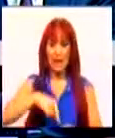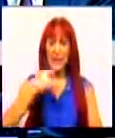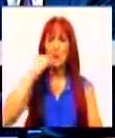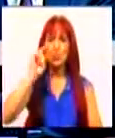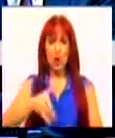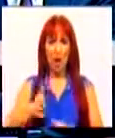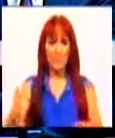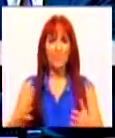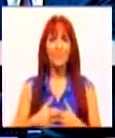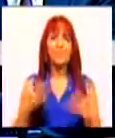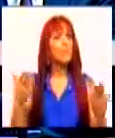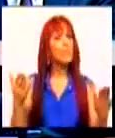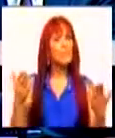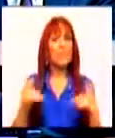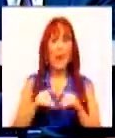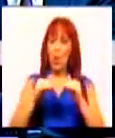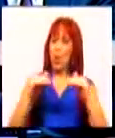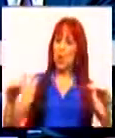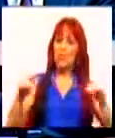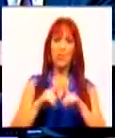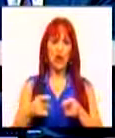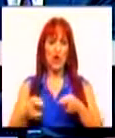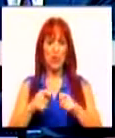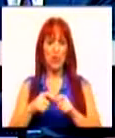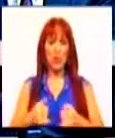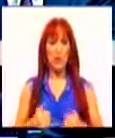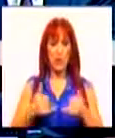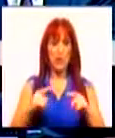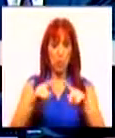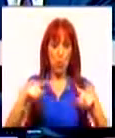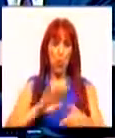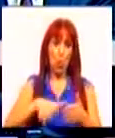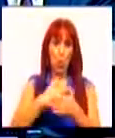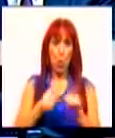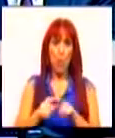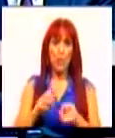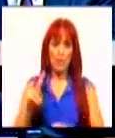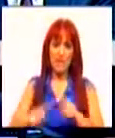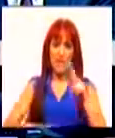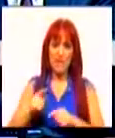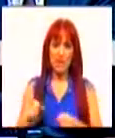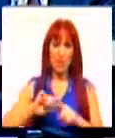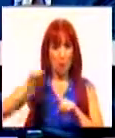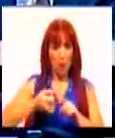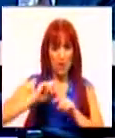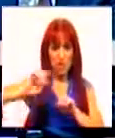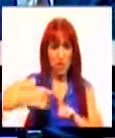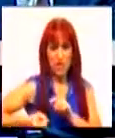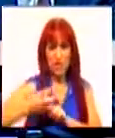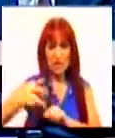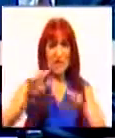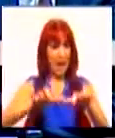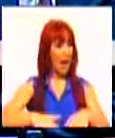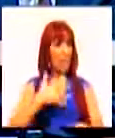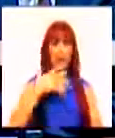dito, é ao nível da gestão do próximo quadro financeiro plurianual que toda esta Câmara,